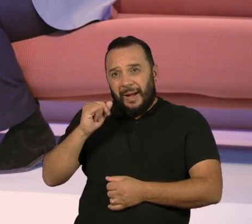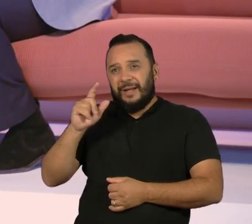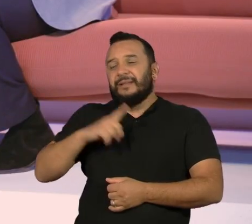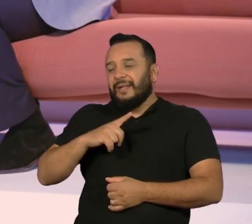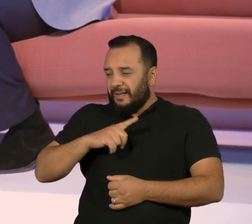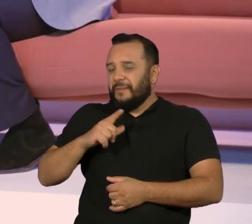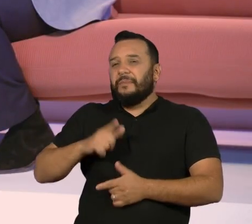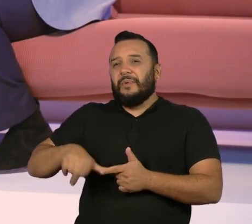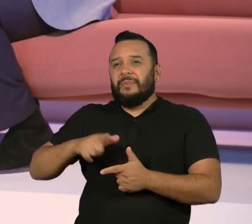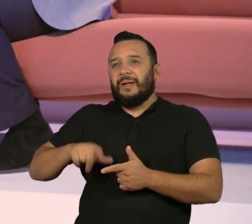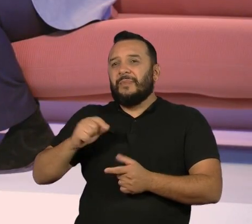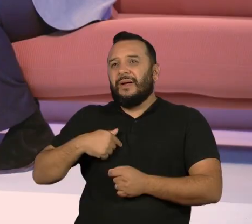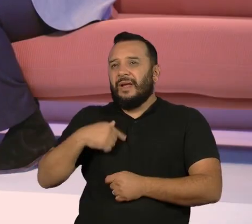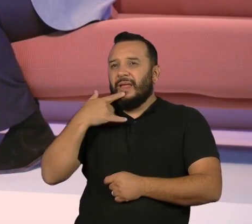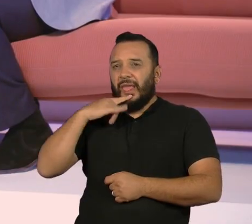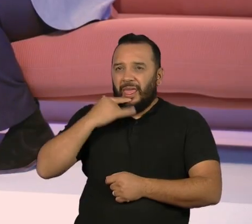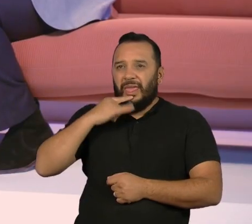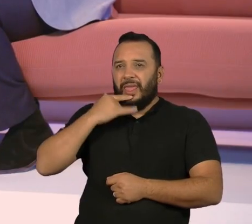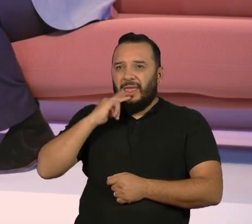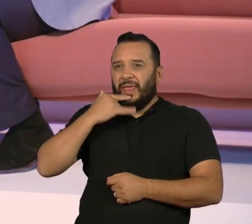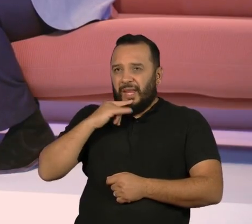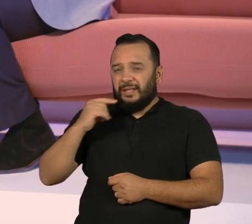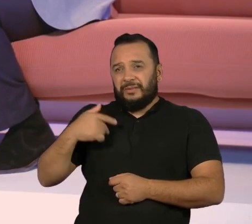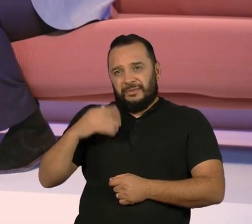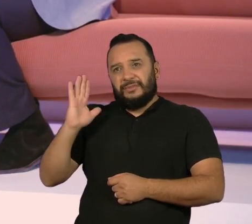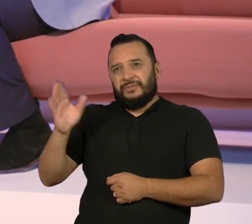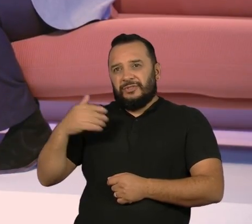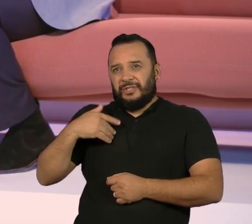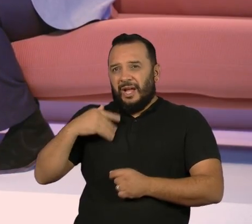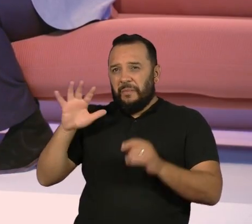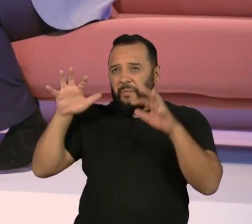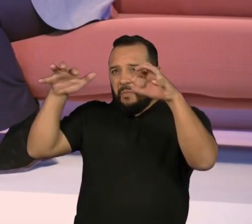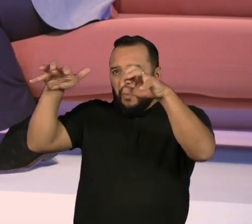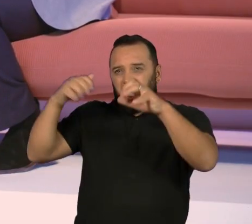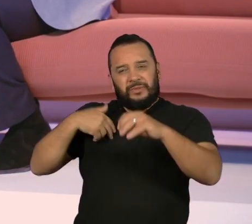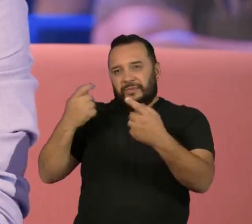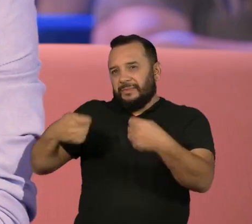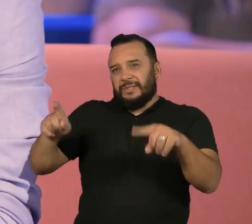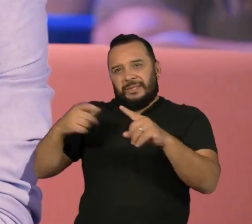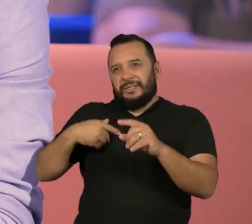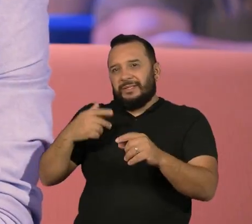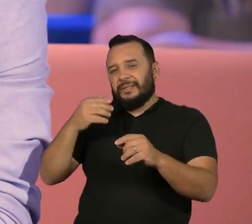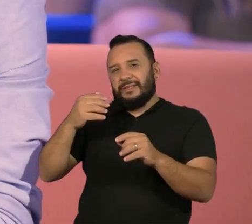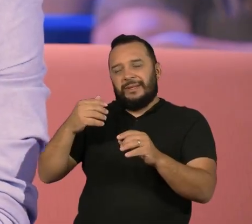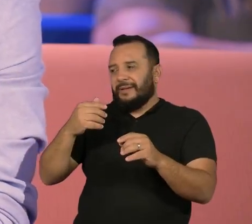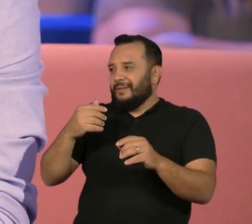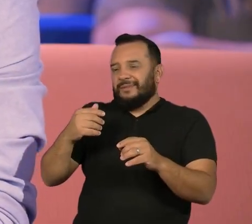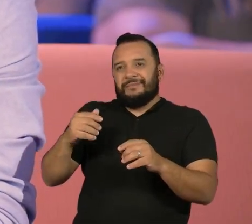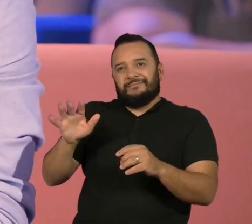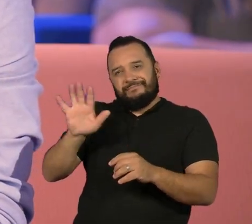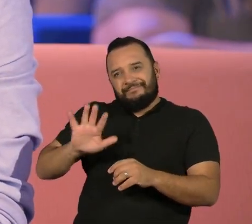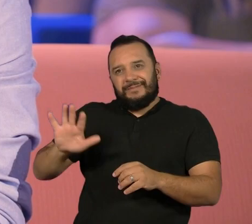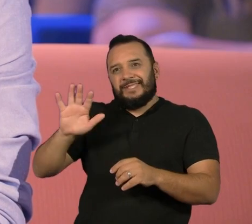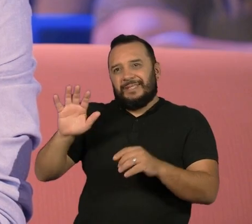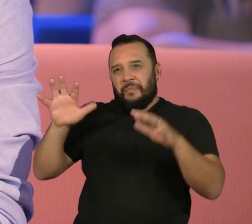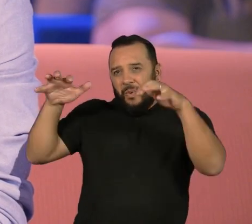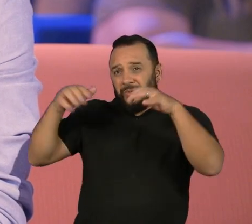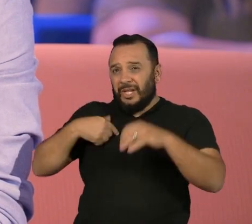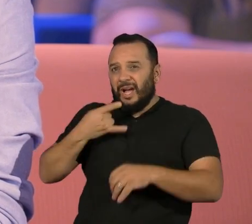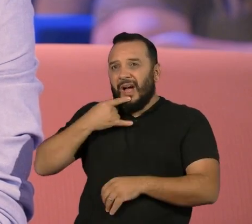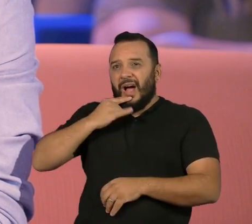O quanto que os monstros, eles não precisam parecer monstros. E com o álcool, a gente sabe que as pessoas viram